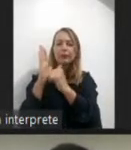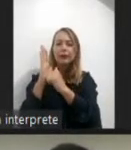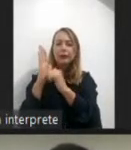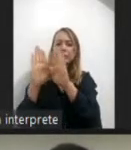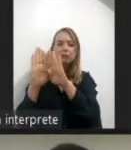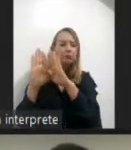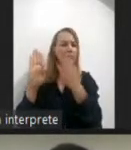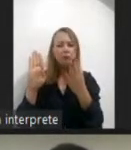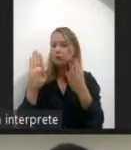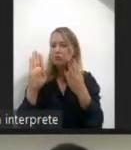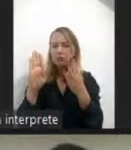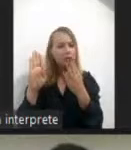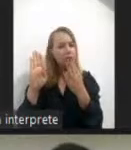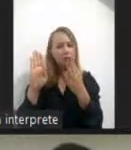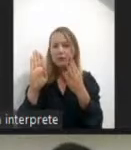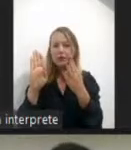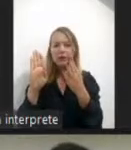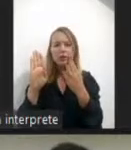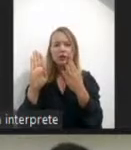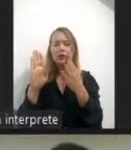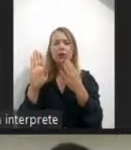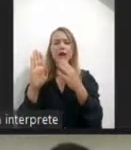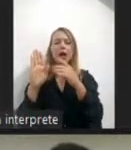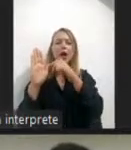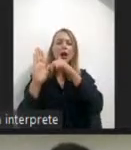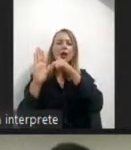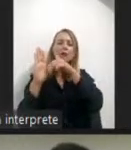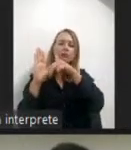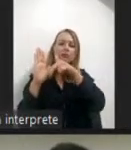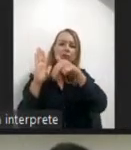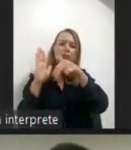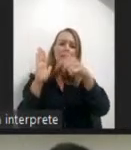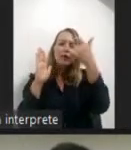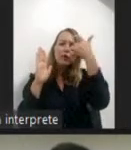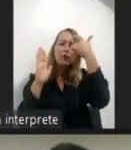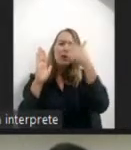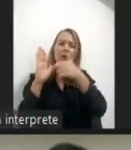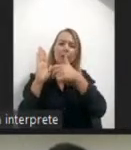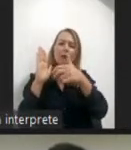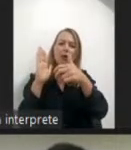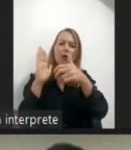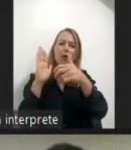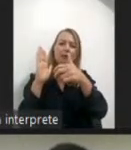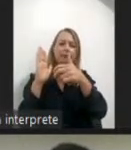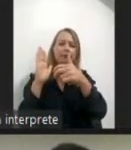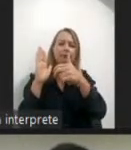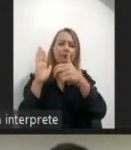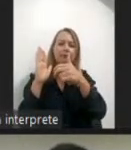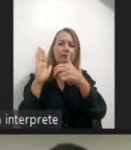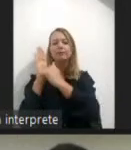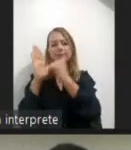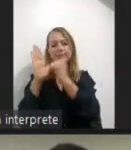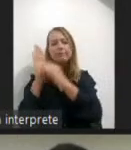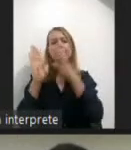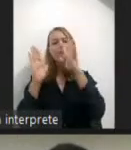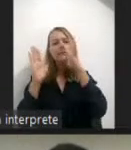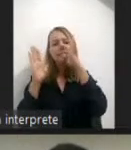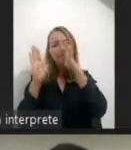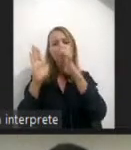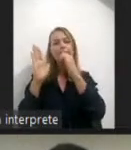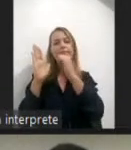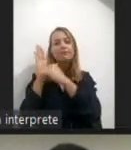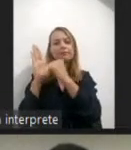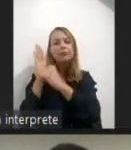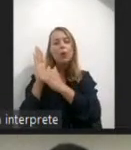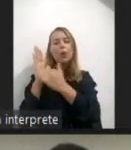atendeu. E ele já ia embora quando resolveu bater novamente. Ele bateu na porta e uma